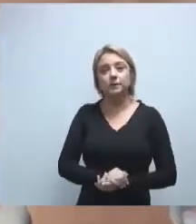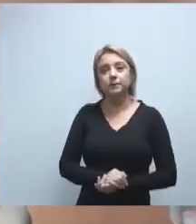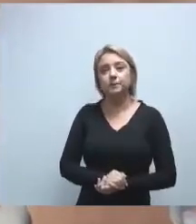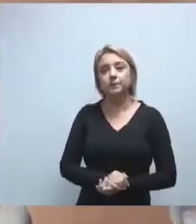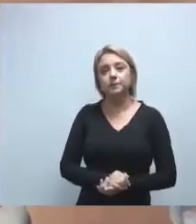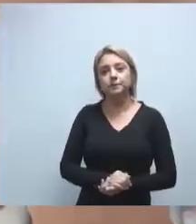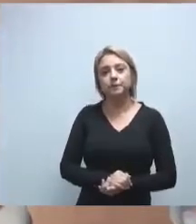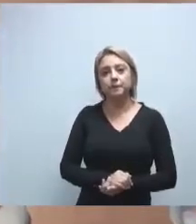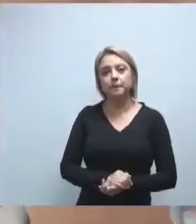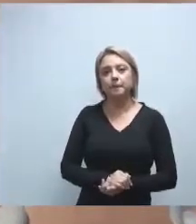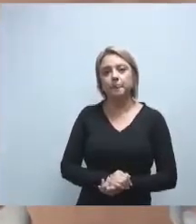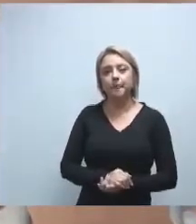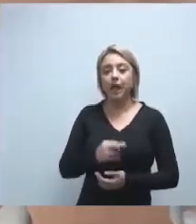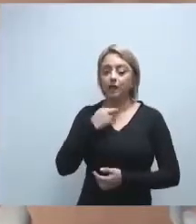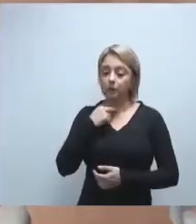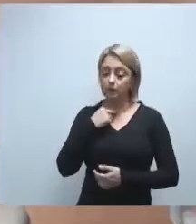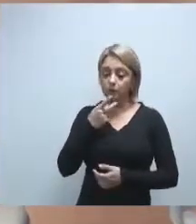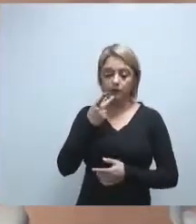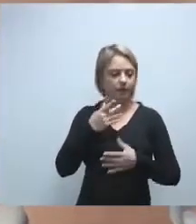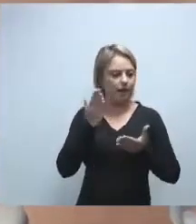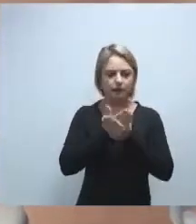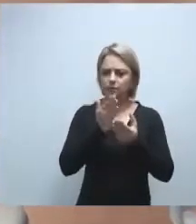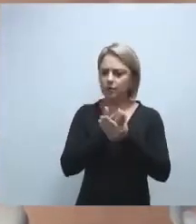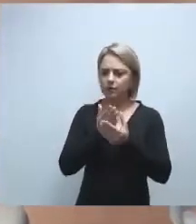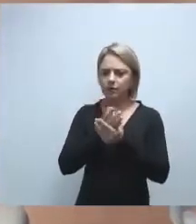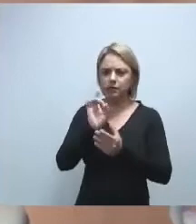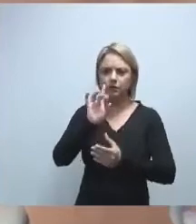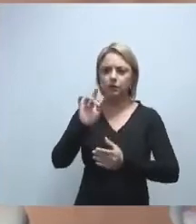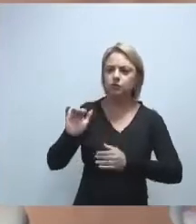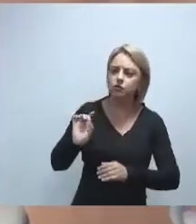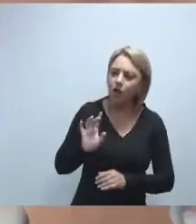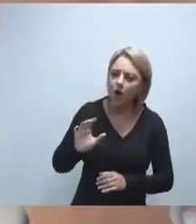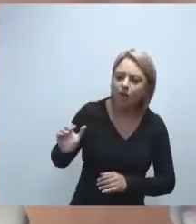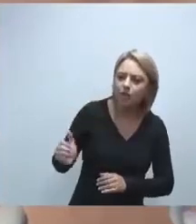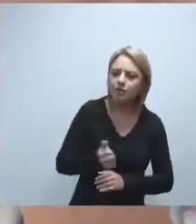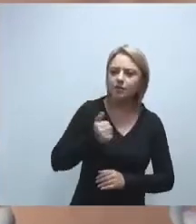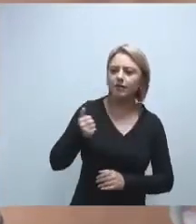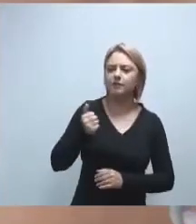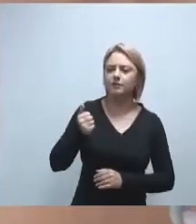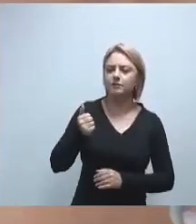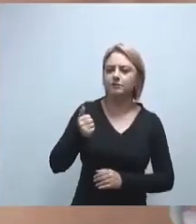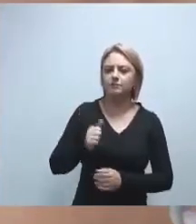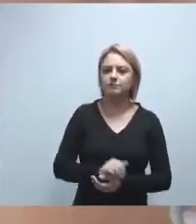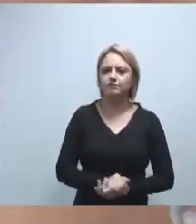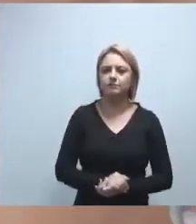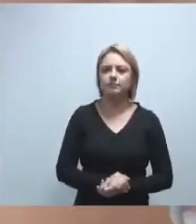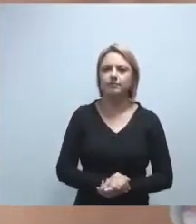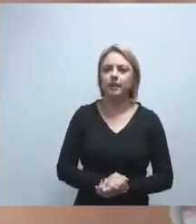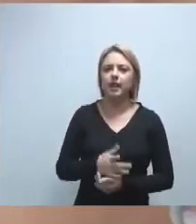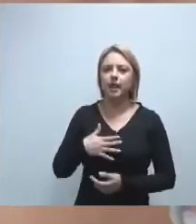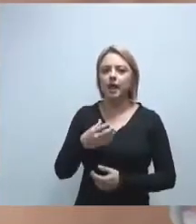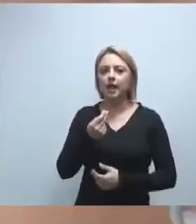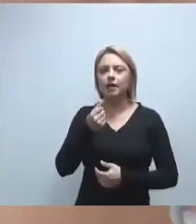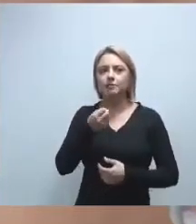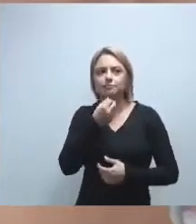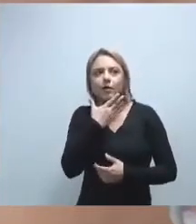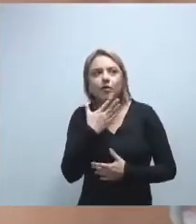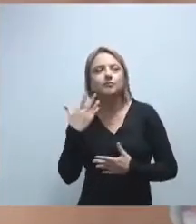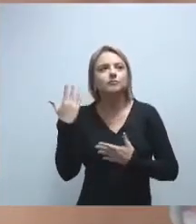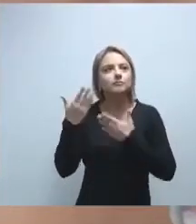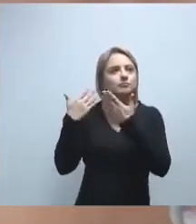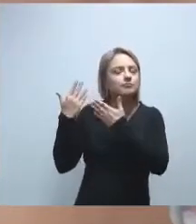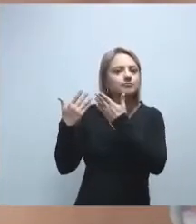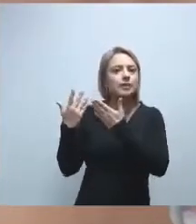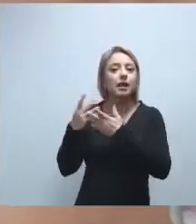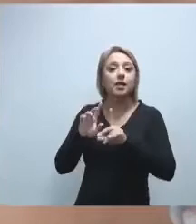e não podia falar do processo só de cerveja mas é um tempo bom mas